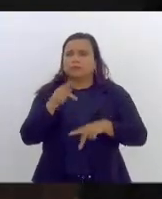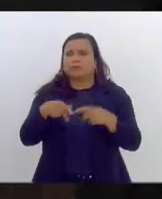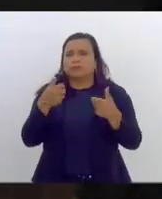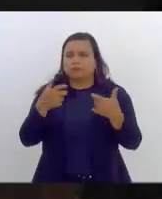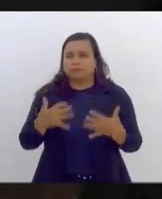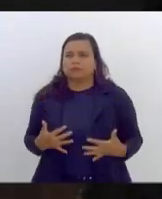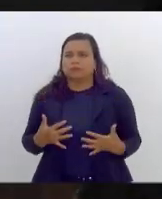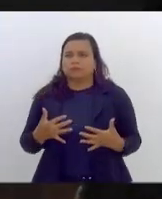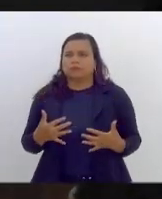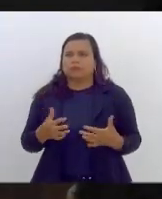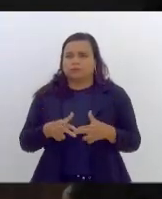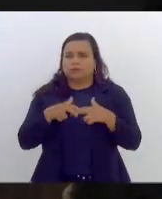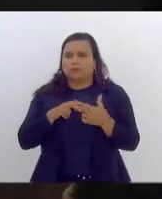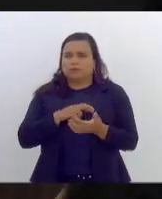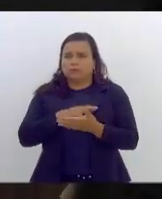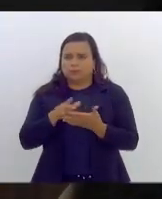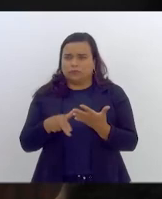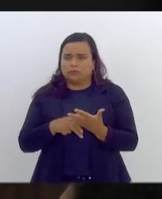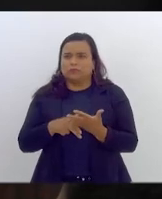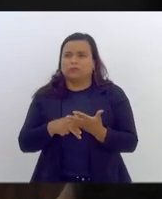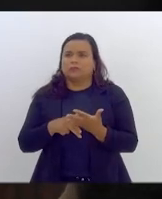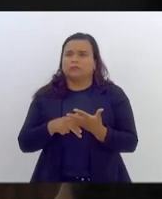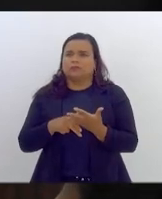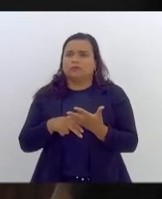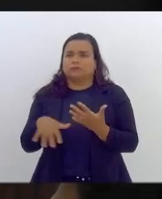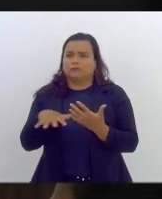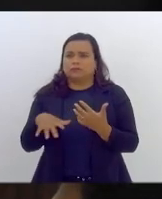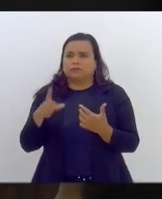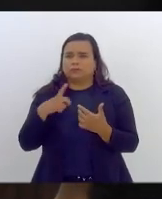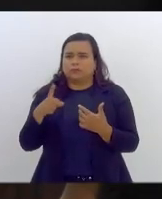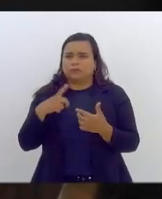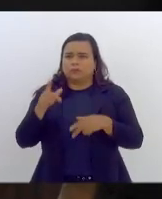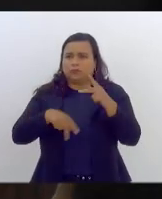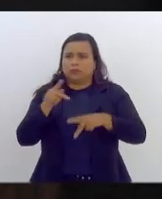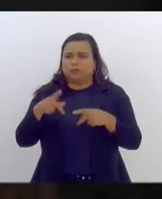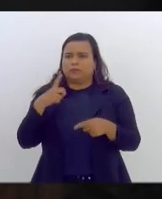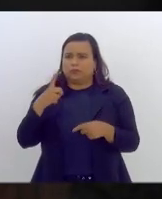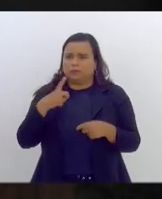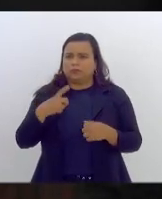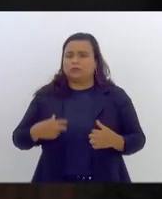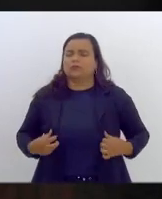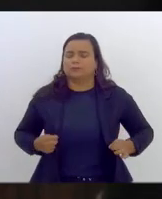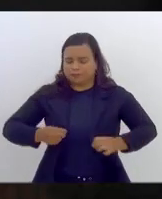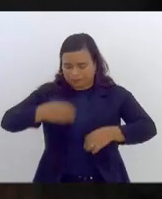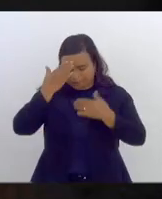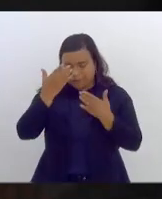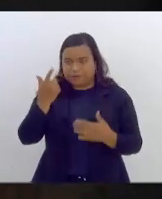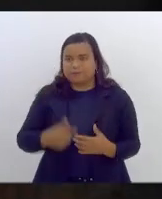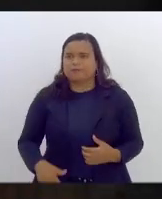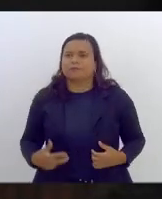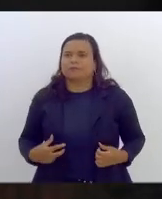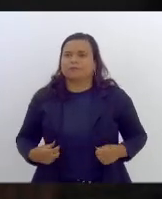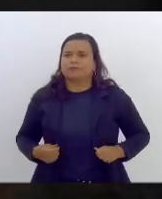tenha ações emergenciais para acudir a nossa população. Muito obrigada, Tamiles.